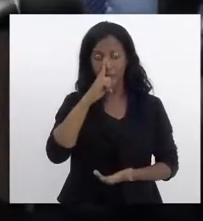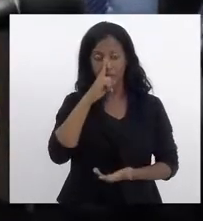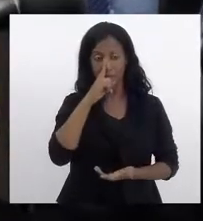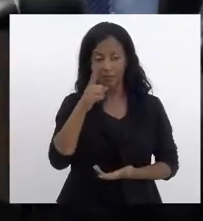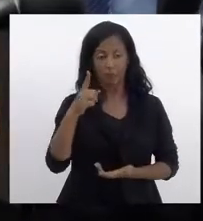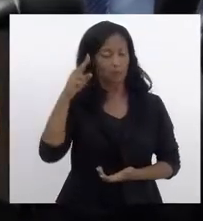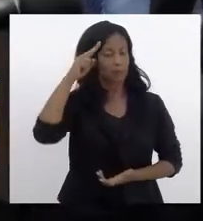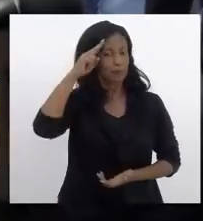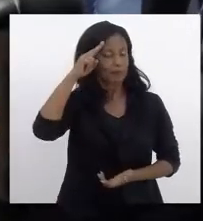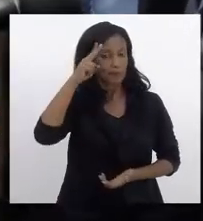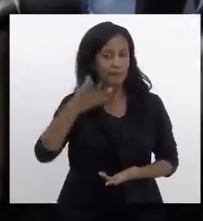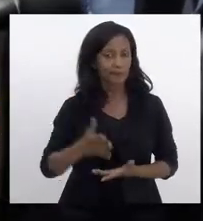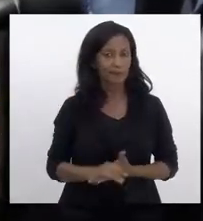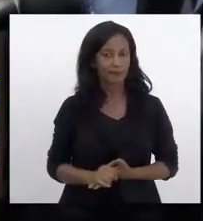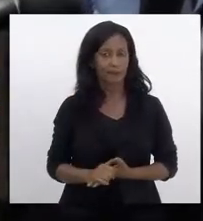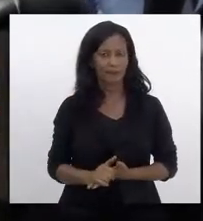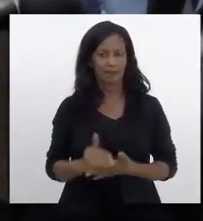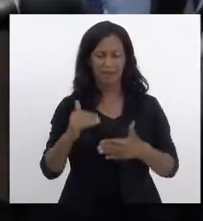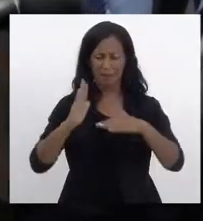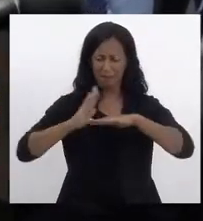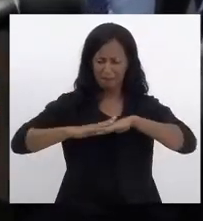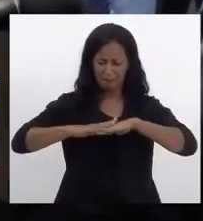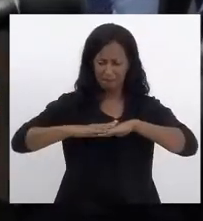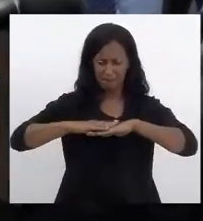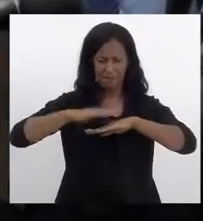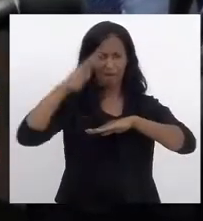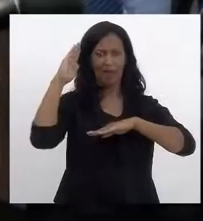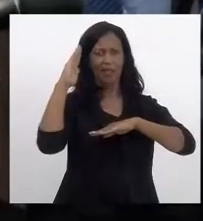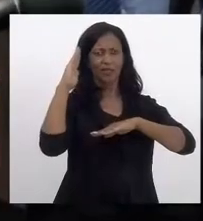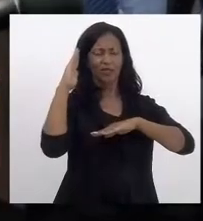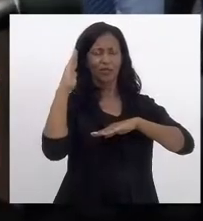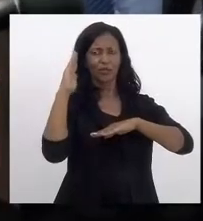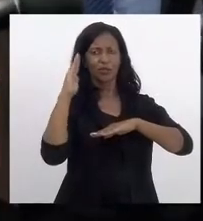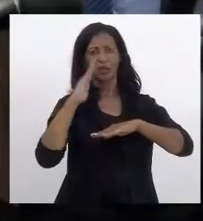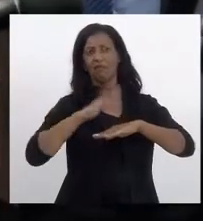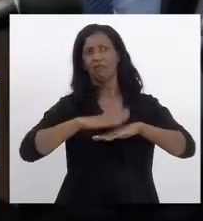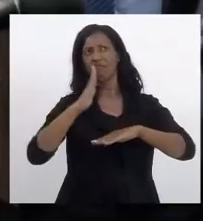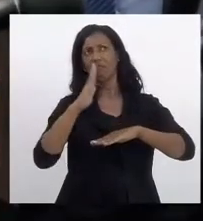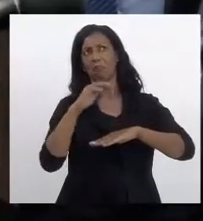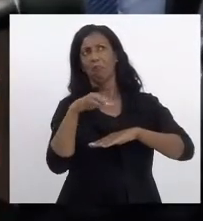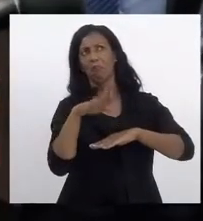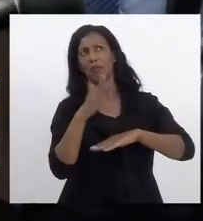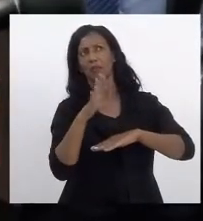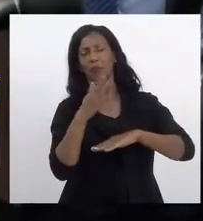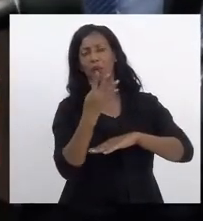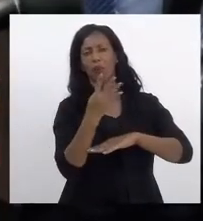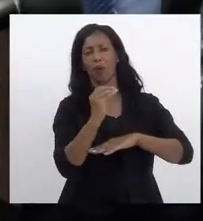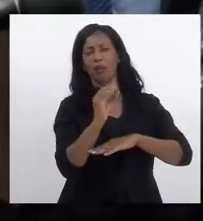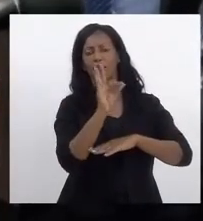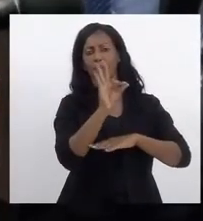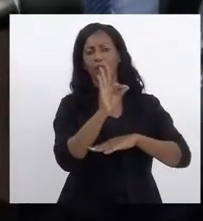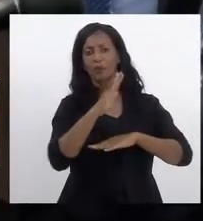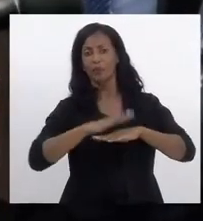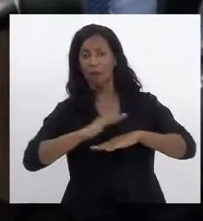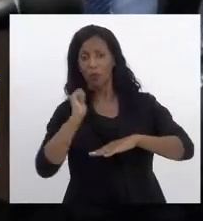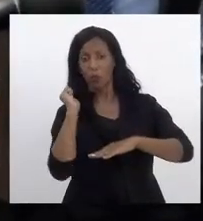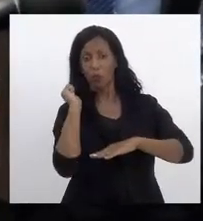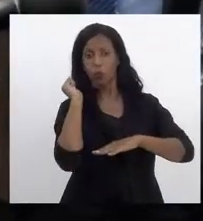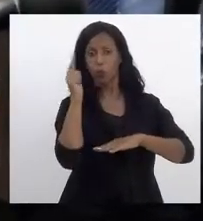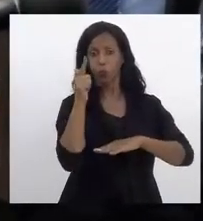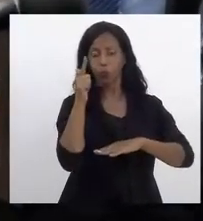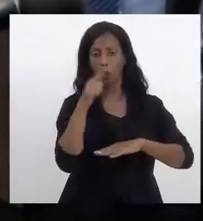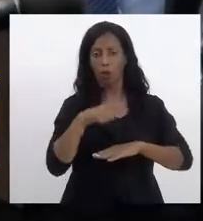atividade militar é bem maior, talvez 40% maior, que